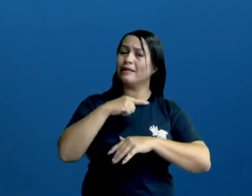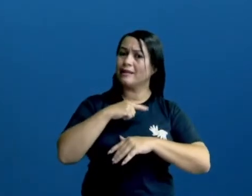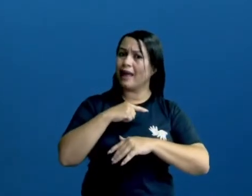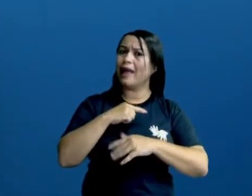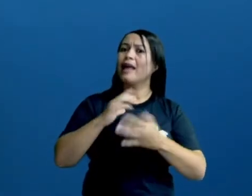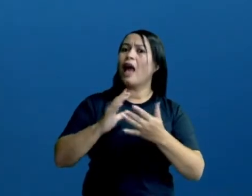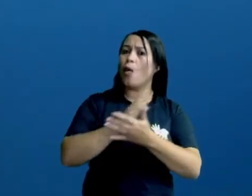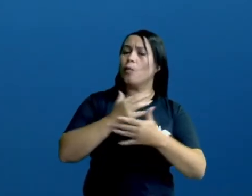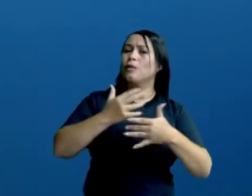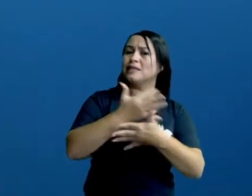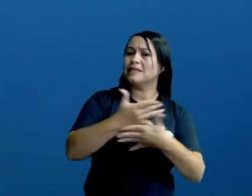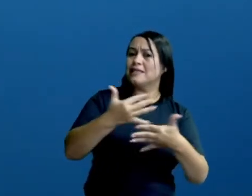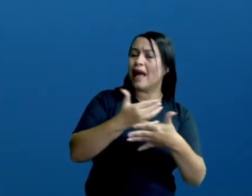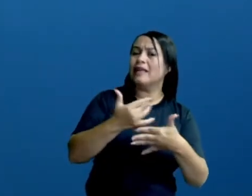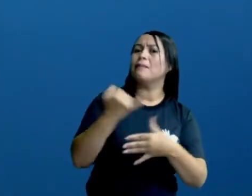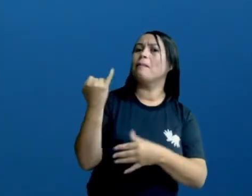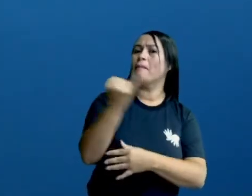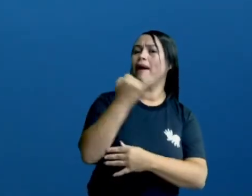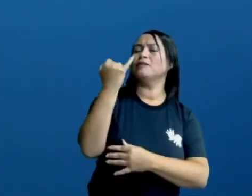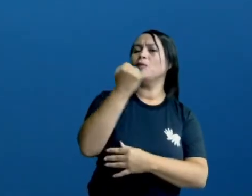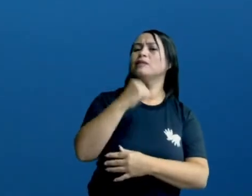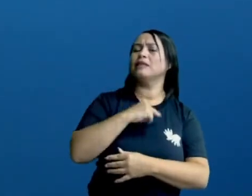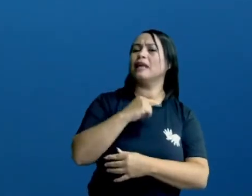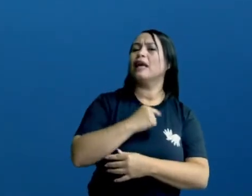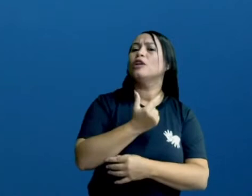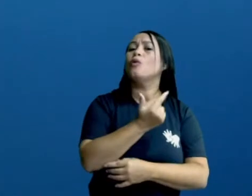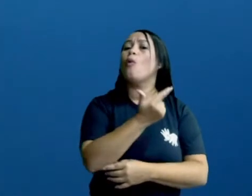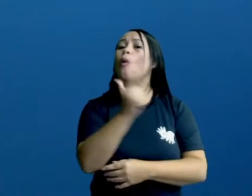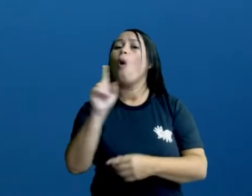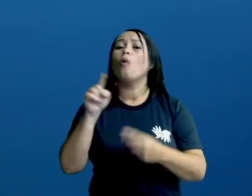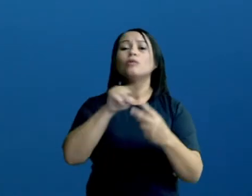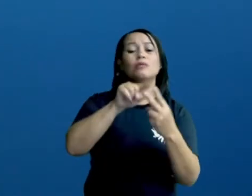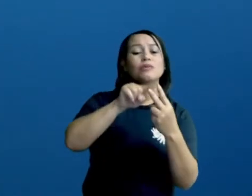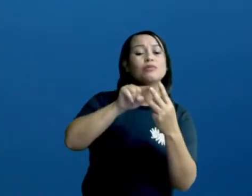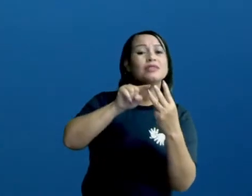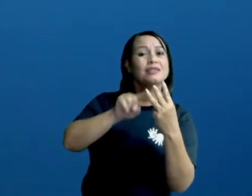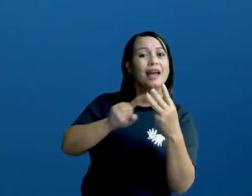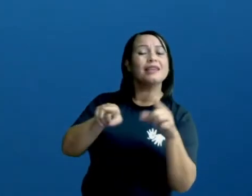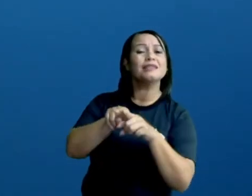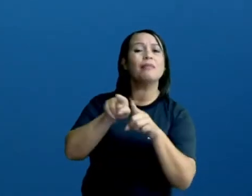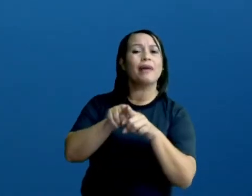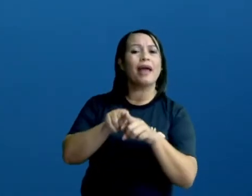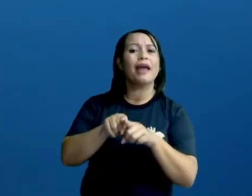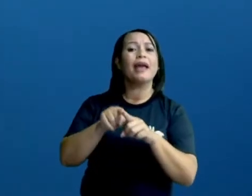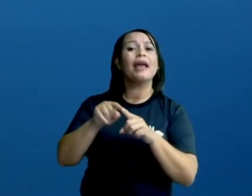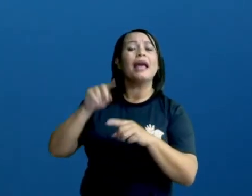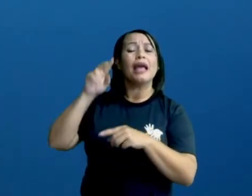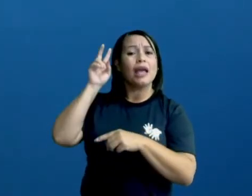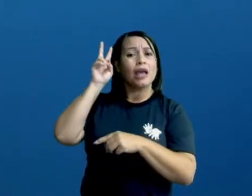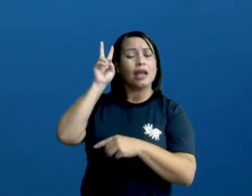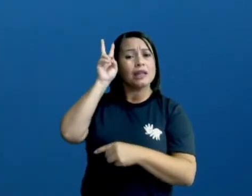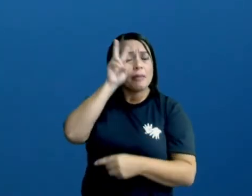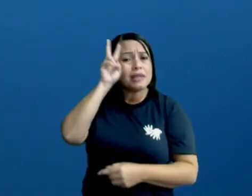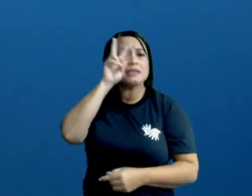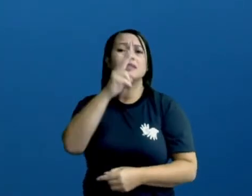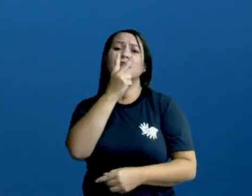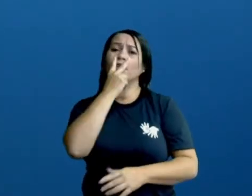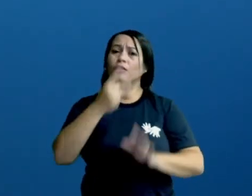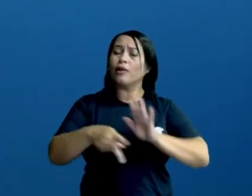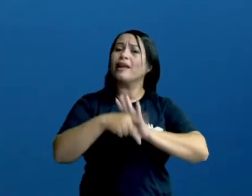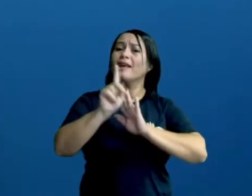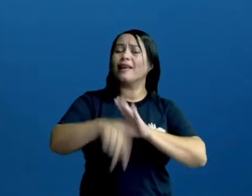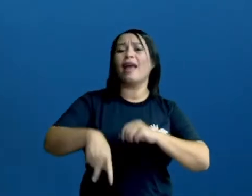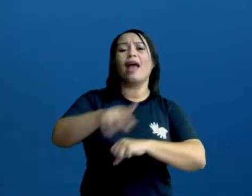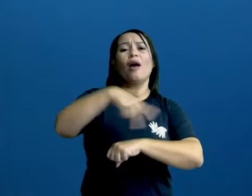cidades mais importantes e através dela também se escreve um capítulo dessa terra que é o